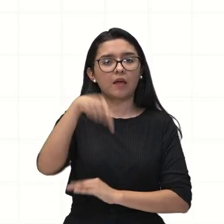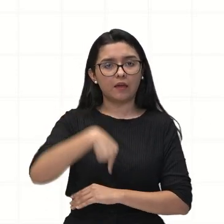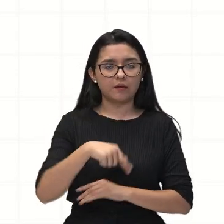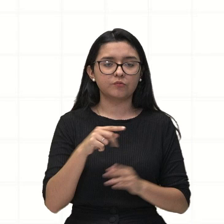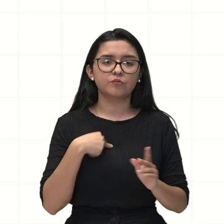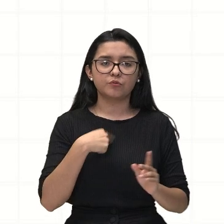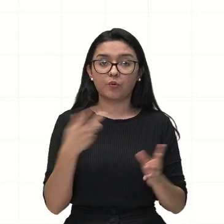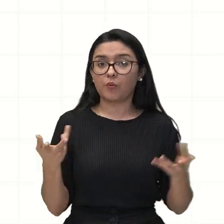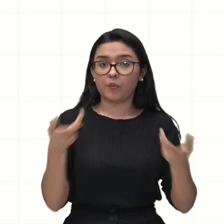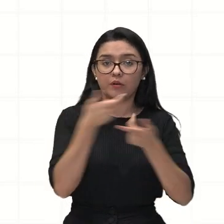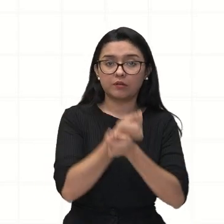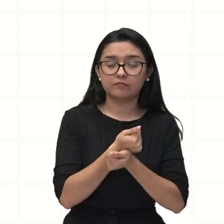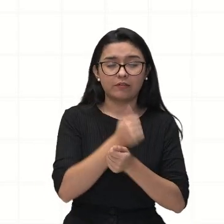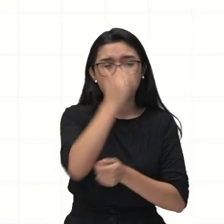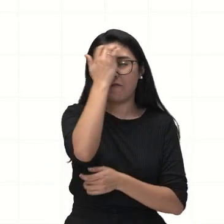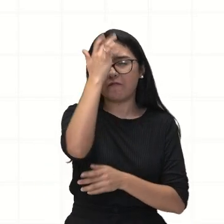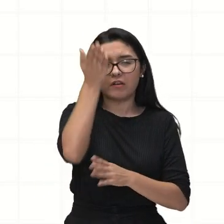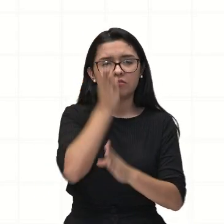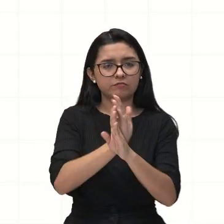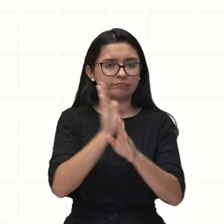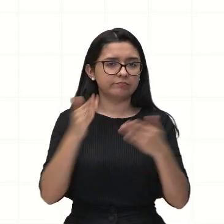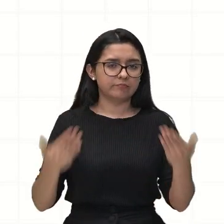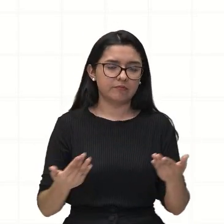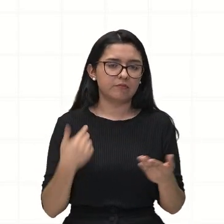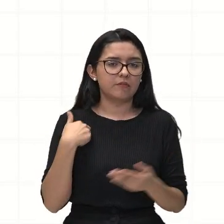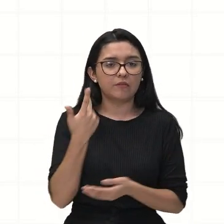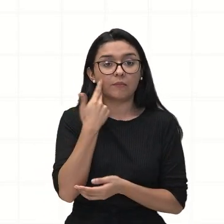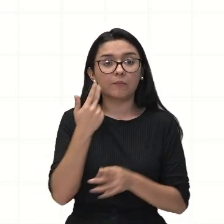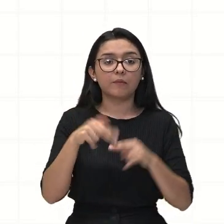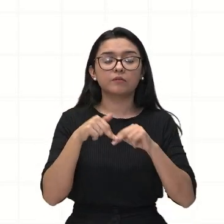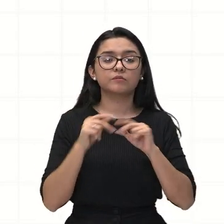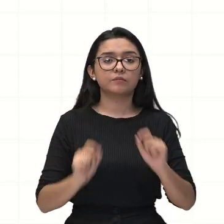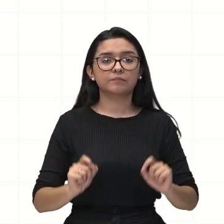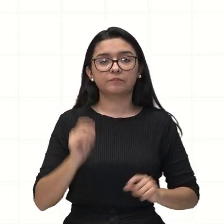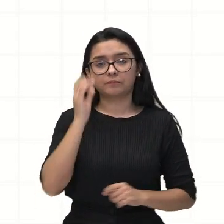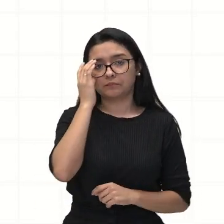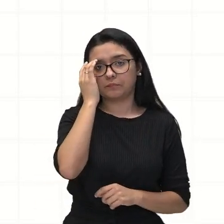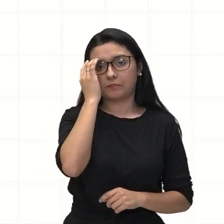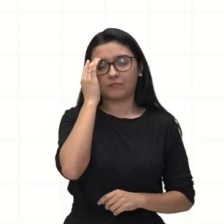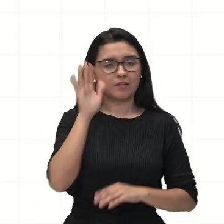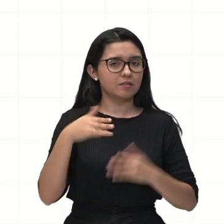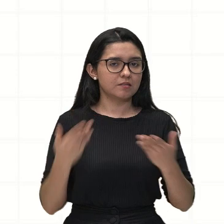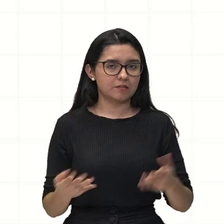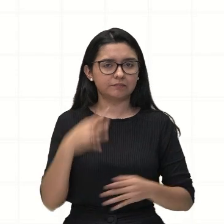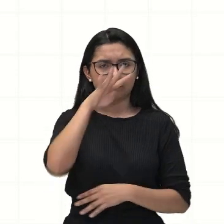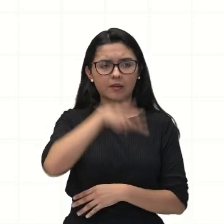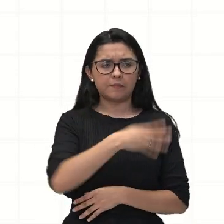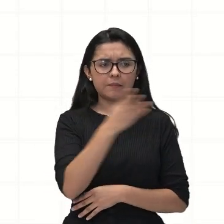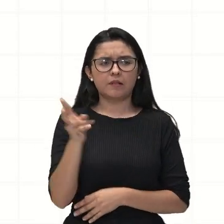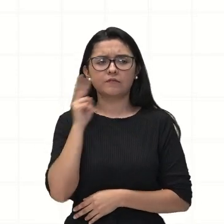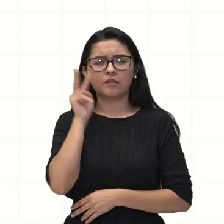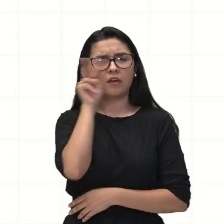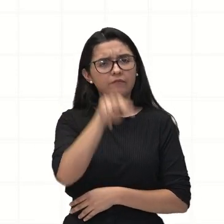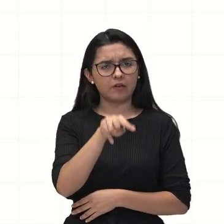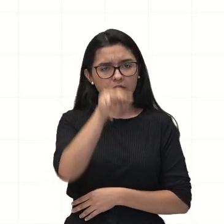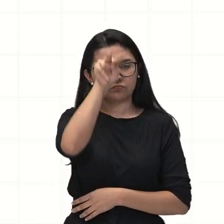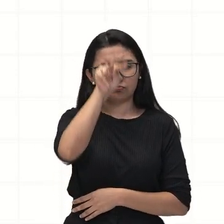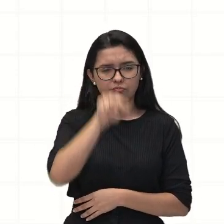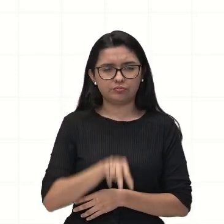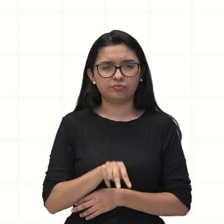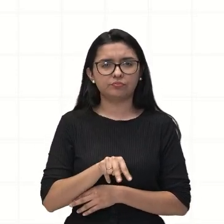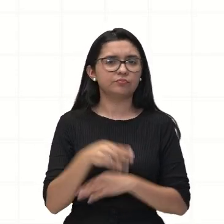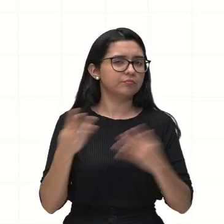qualitativa. Ela é muito fácil de identificar, porque se nós, de cara, ao observarmos a mesma,